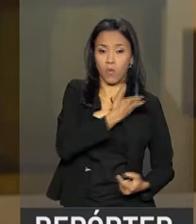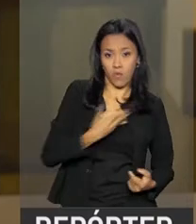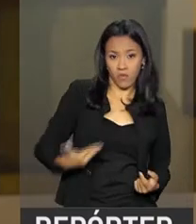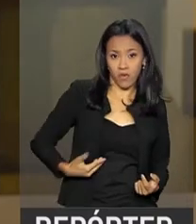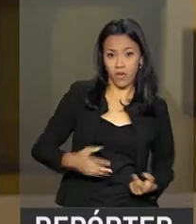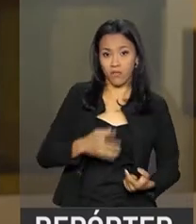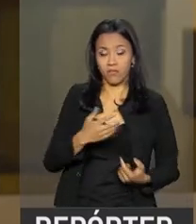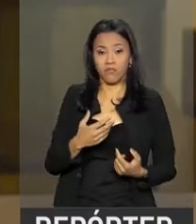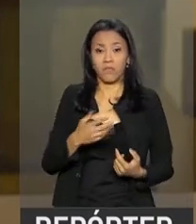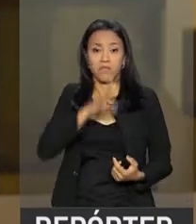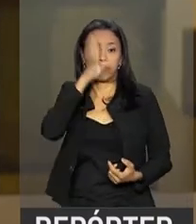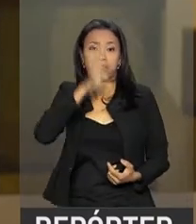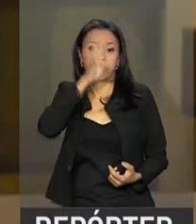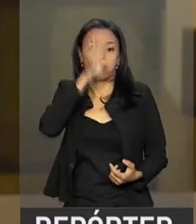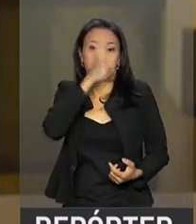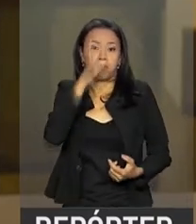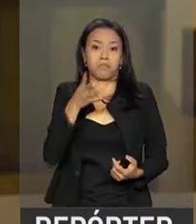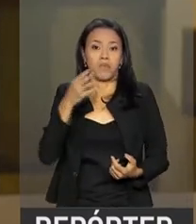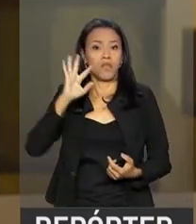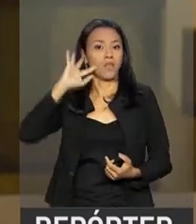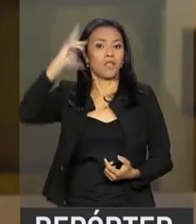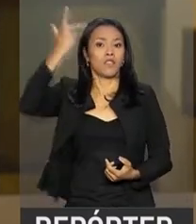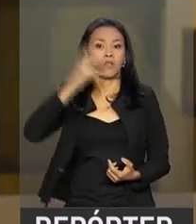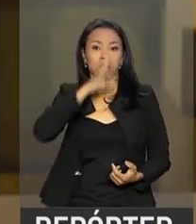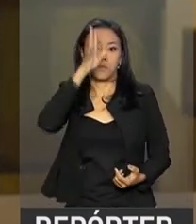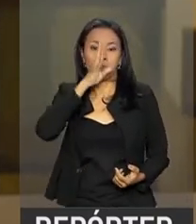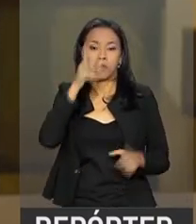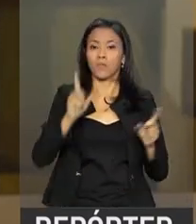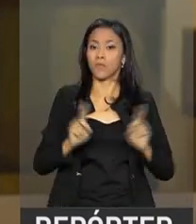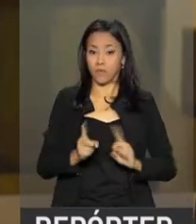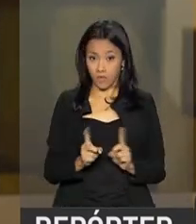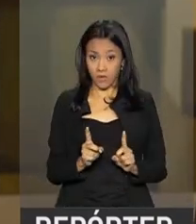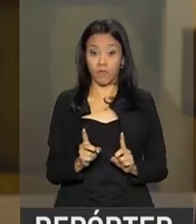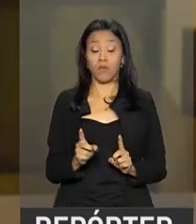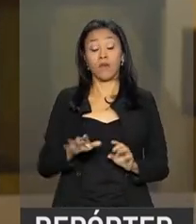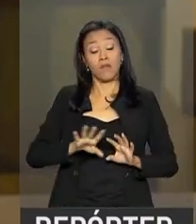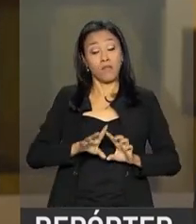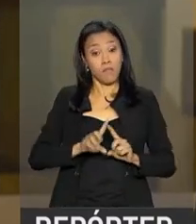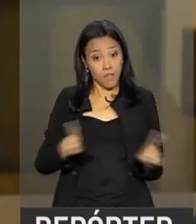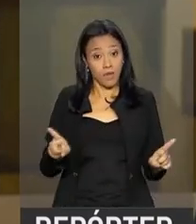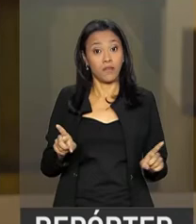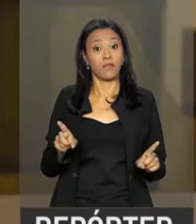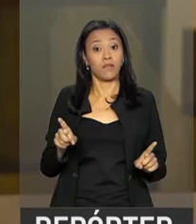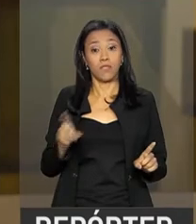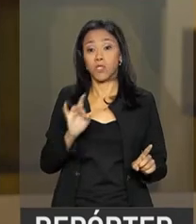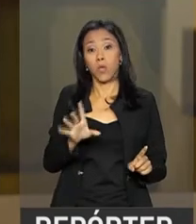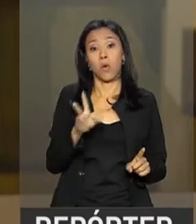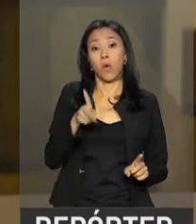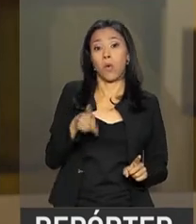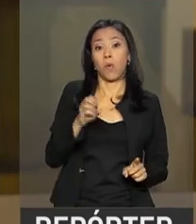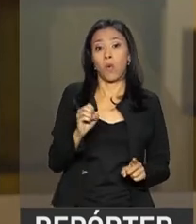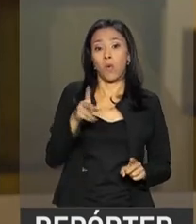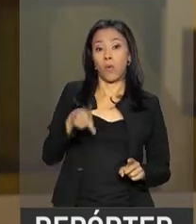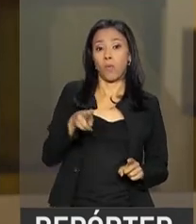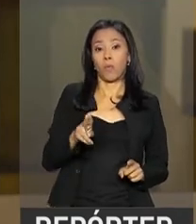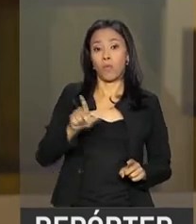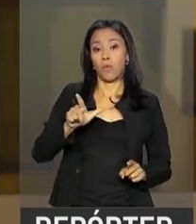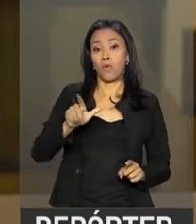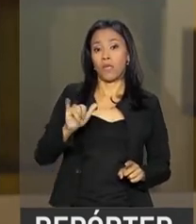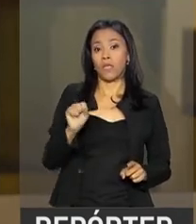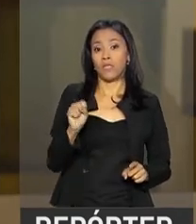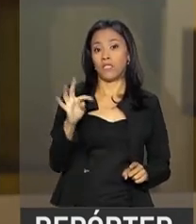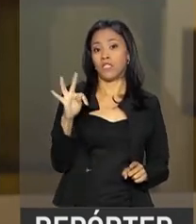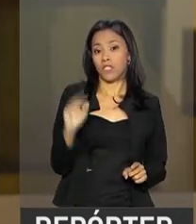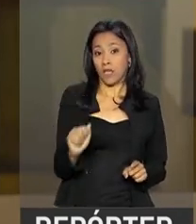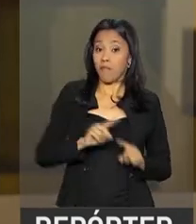responsáveis ou seja não gestos apenas de natureza digamos populista mas aquilo que é compatível